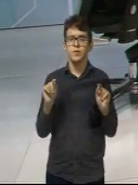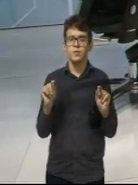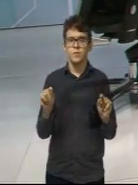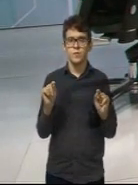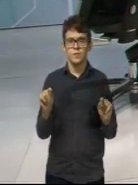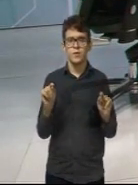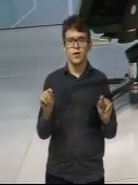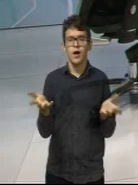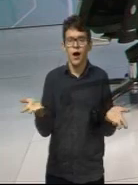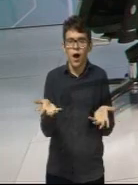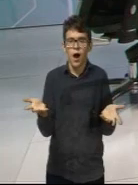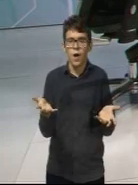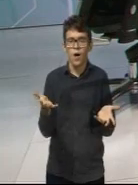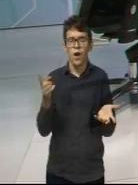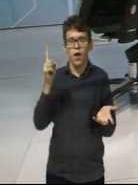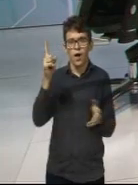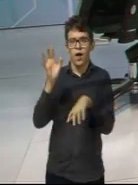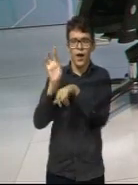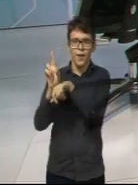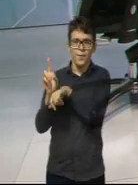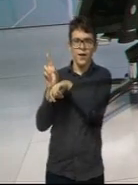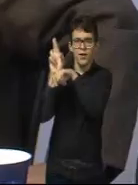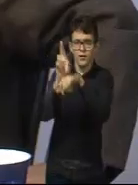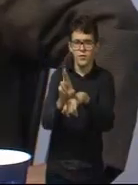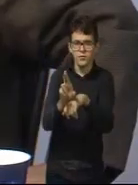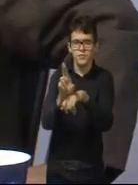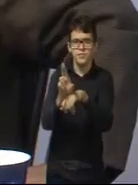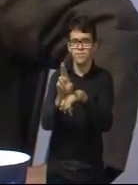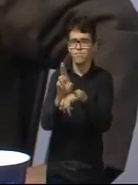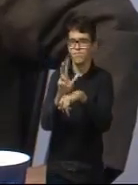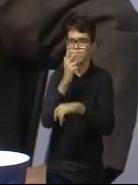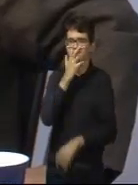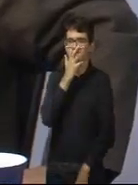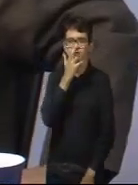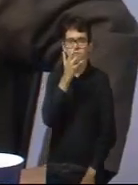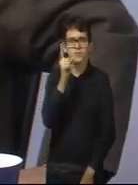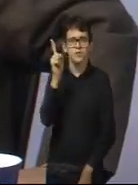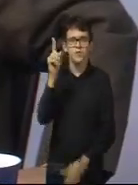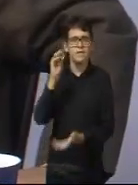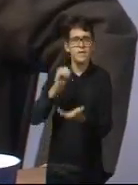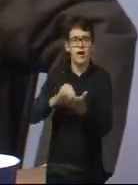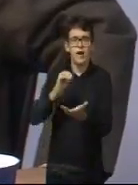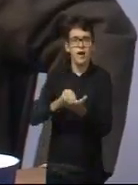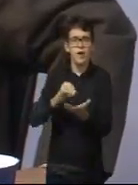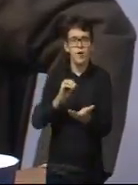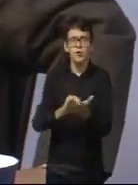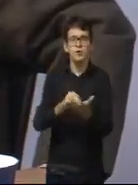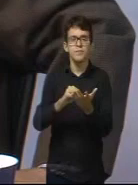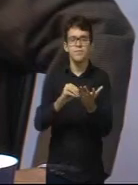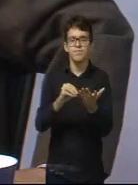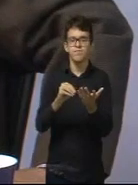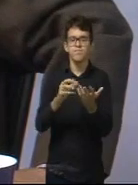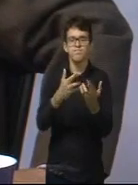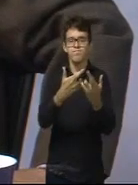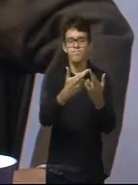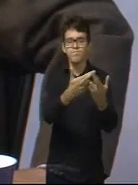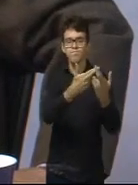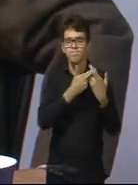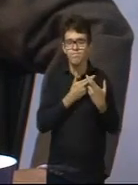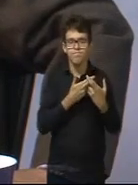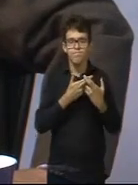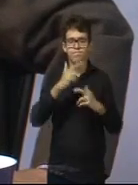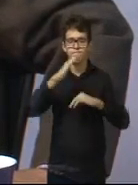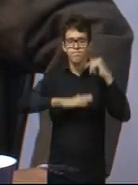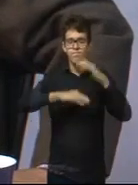esses representantes do povo. Se falta a eles a competência, a seriedade,